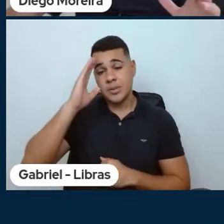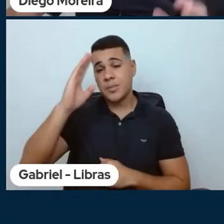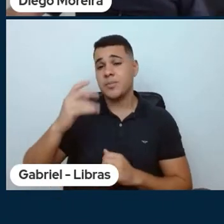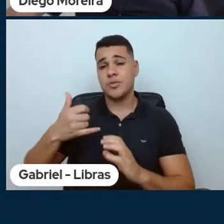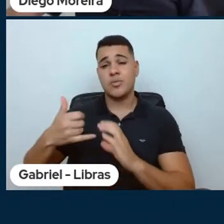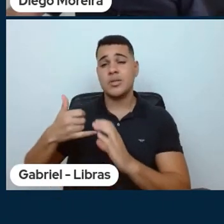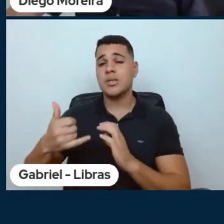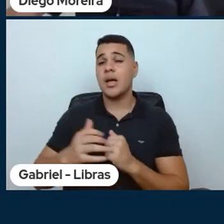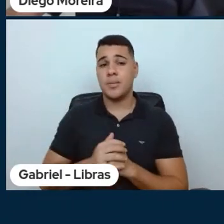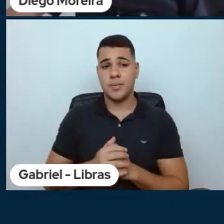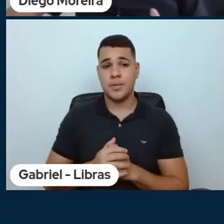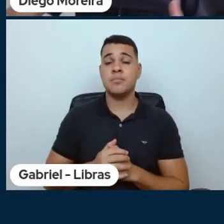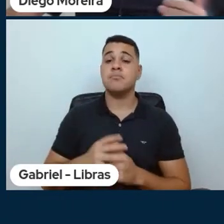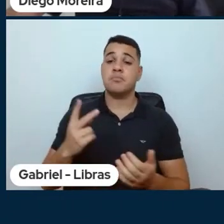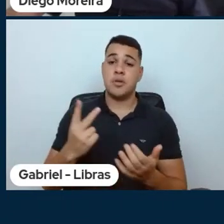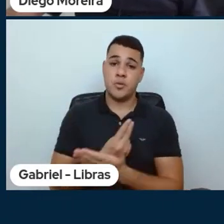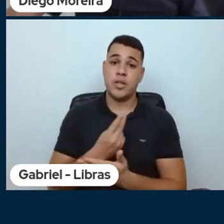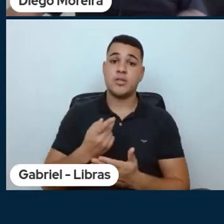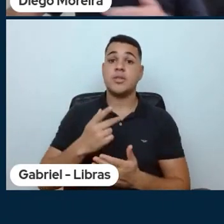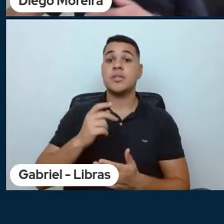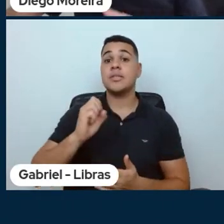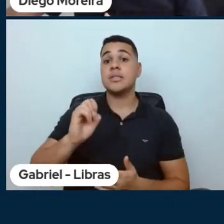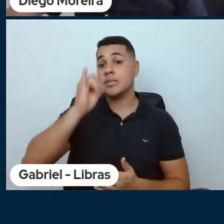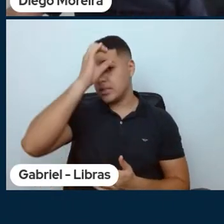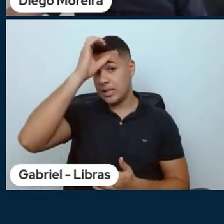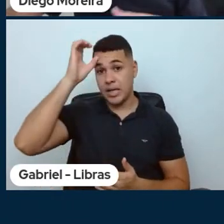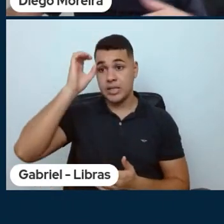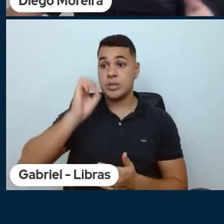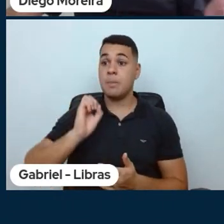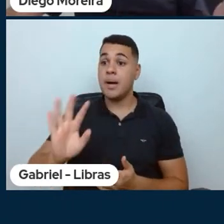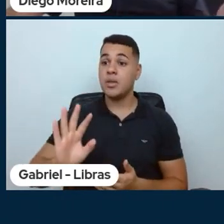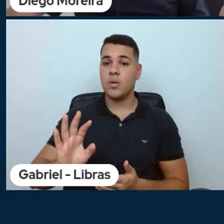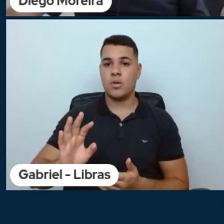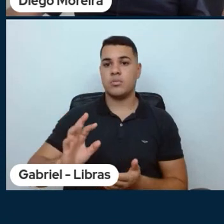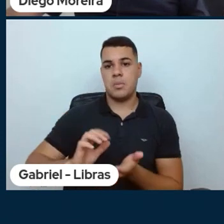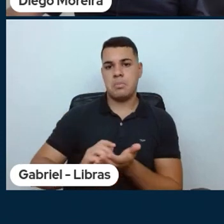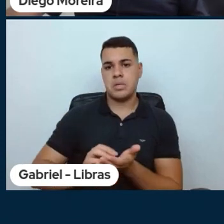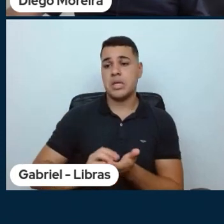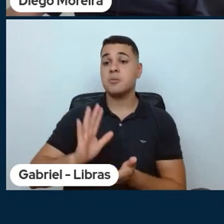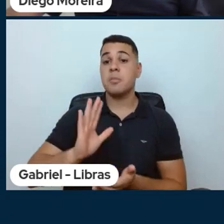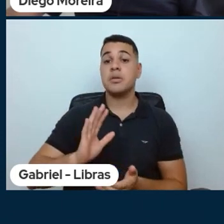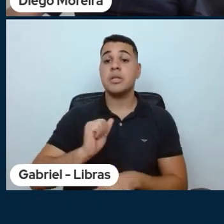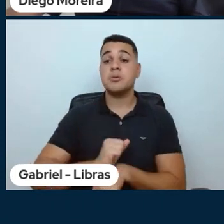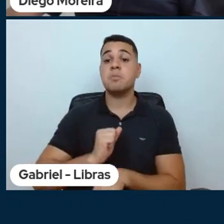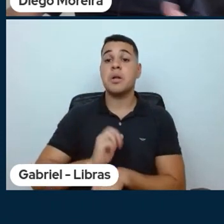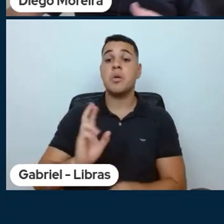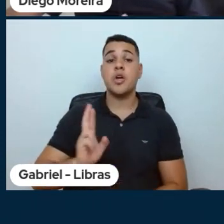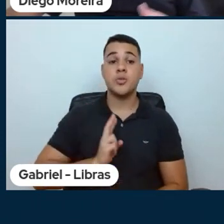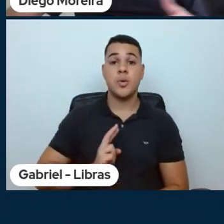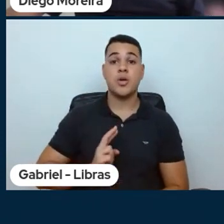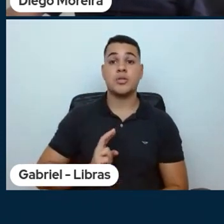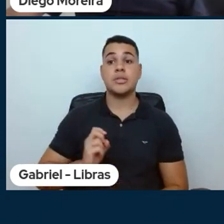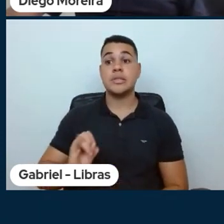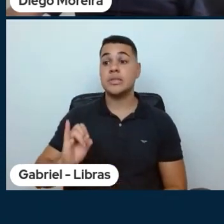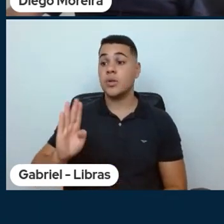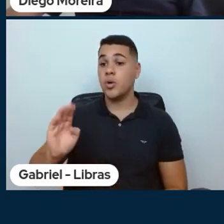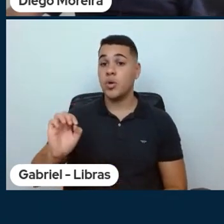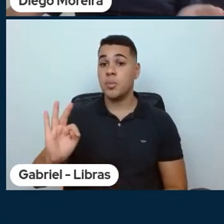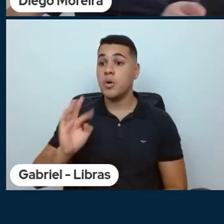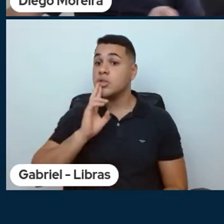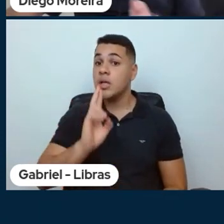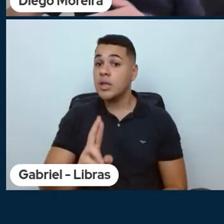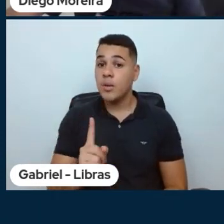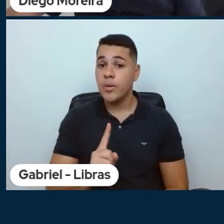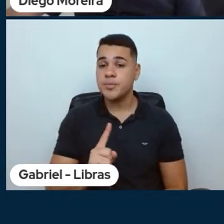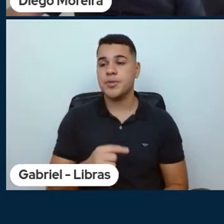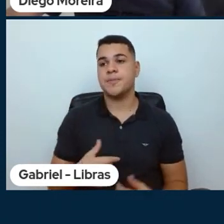muito assíncrono, o cliente mandou uma mensagem, ele está aguardando uma resposta, então isso é preocupante, é como se fosse eu tentando te ligar para a